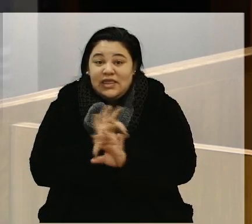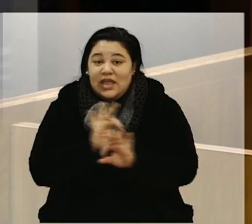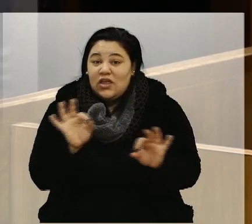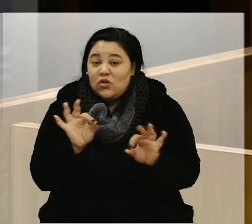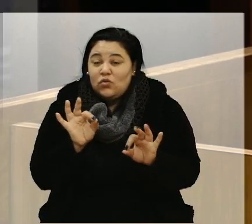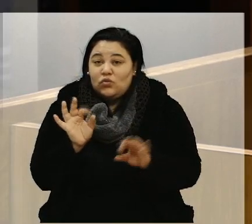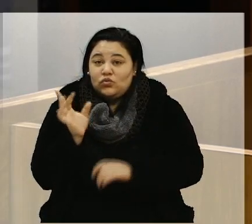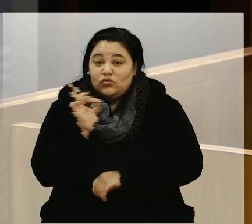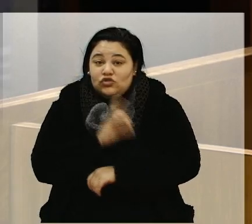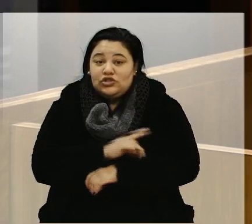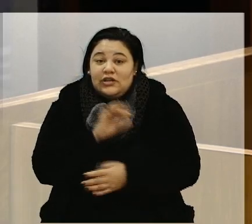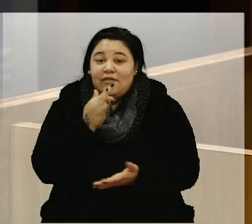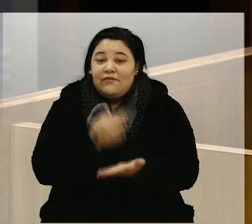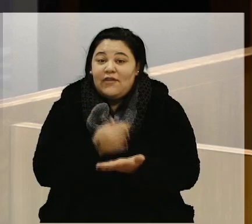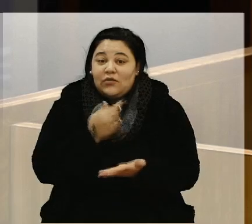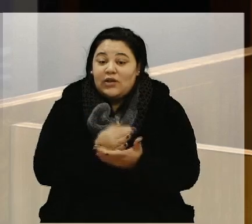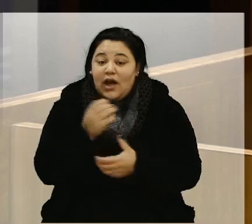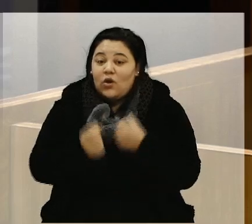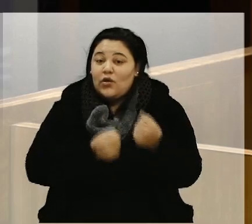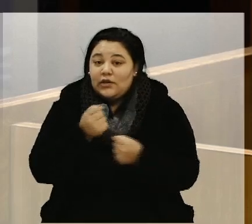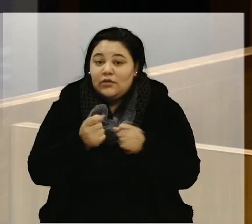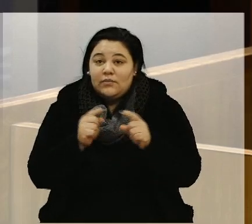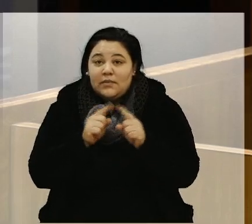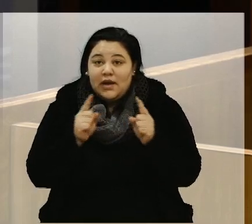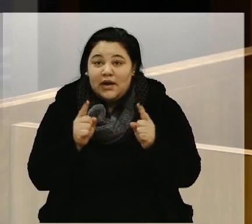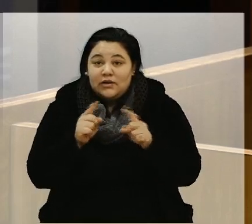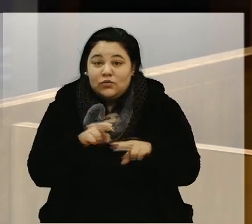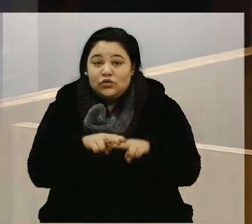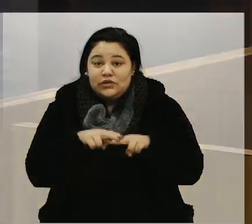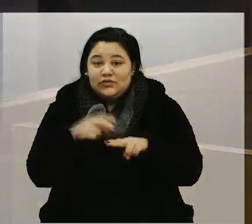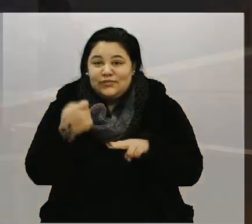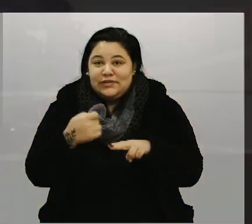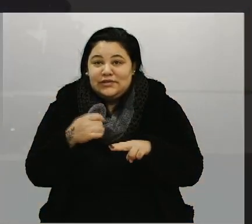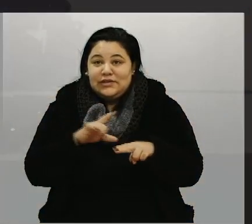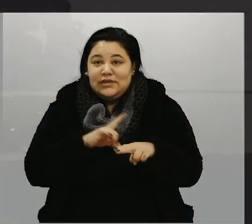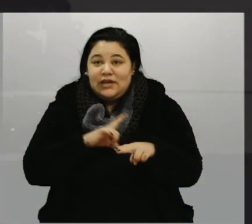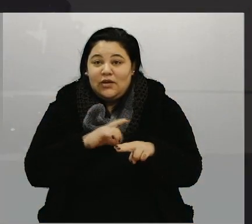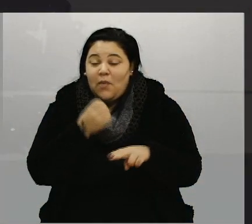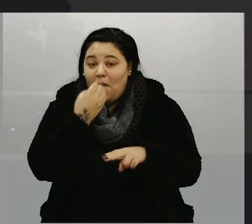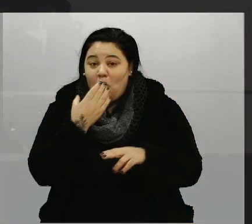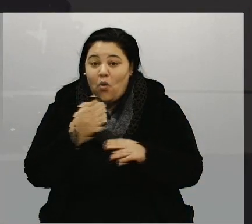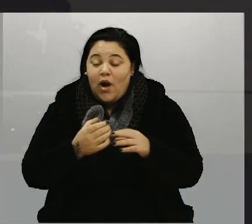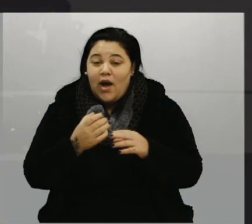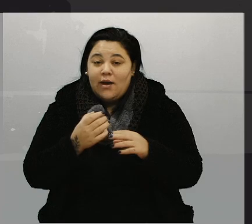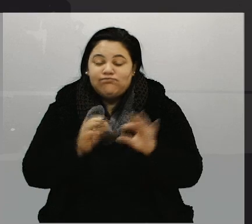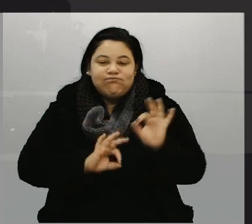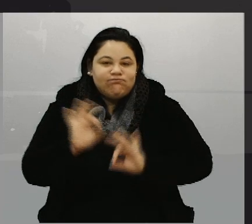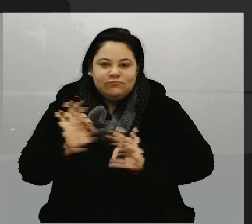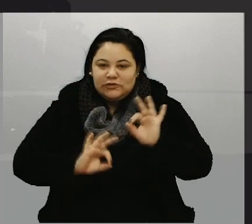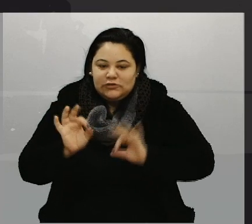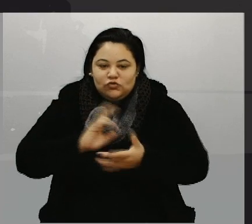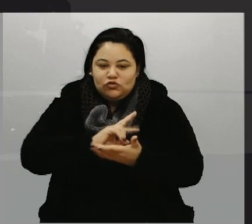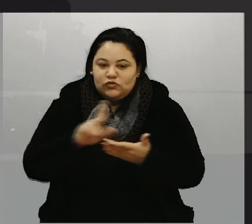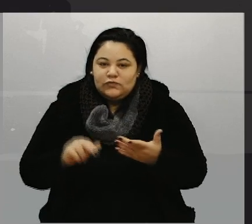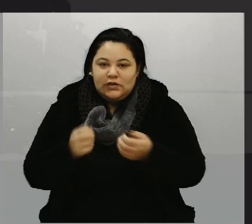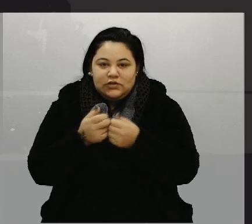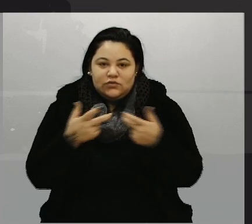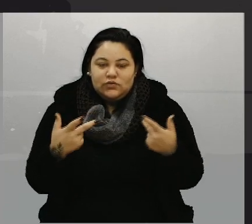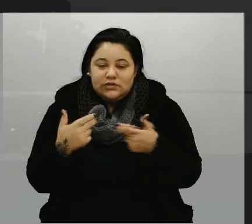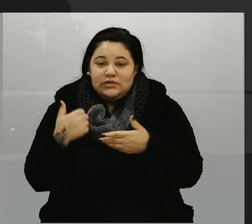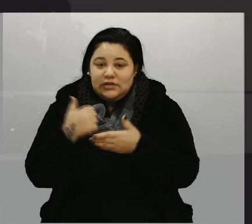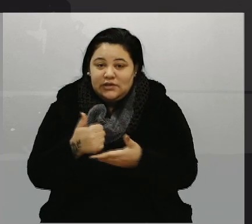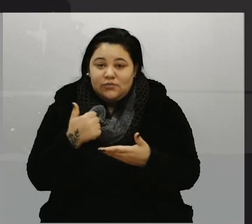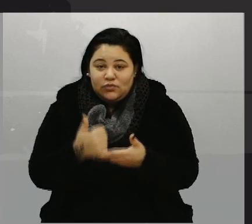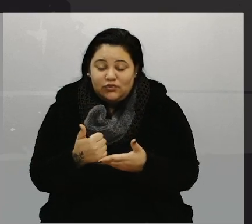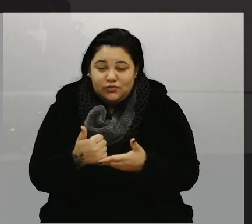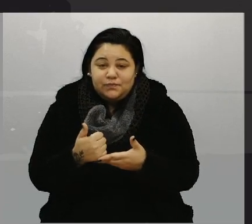sequer. Para tanto, torna-se necessária uma boa preparação de vários segmentos e o apoio de vários segmentos, os